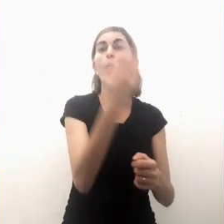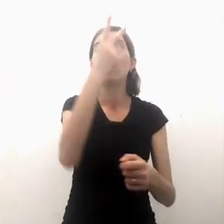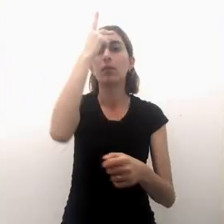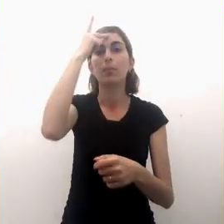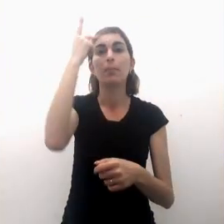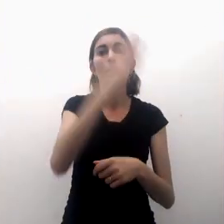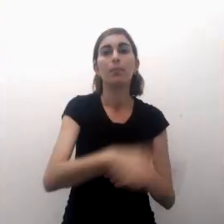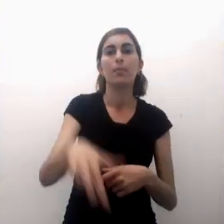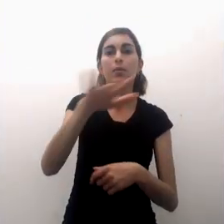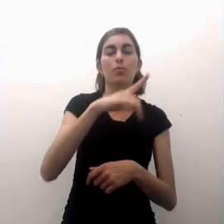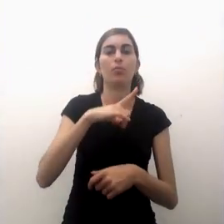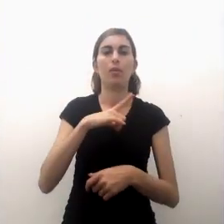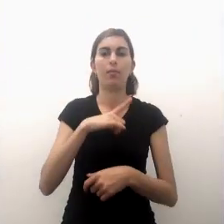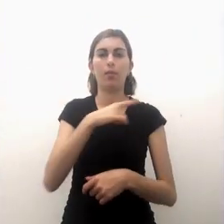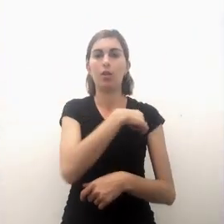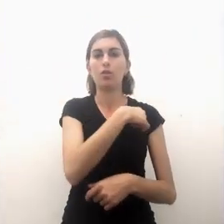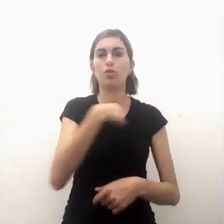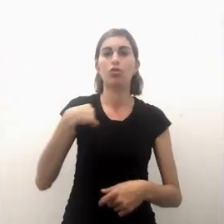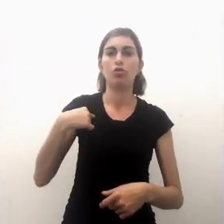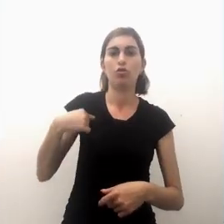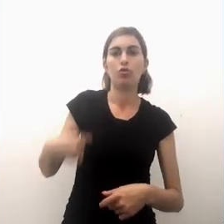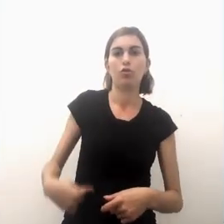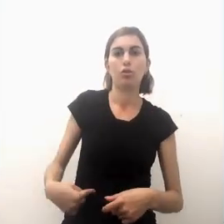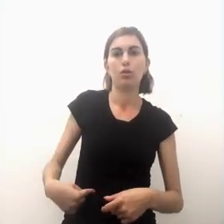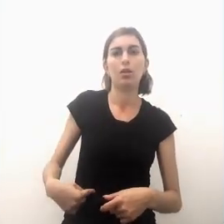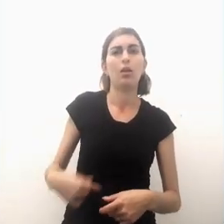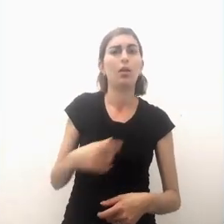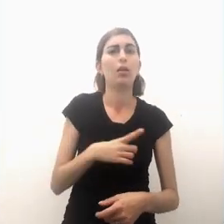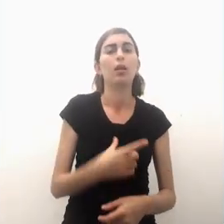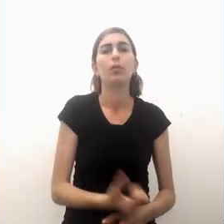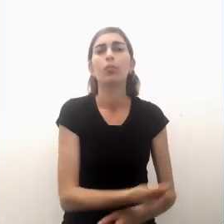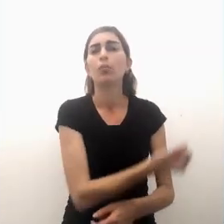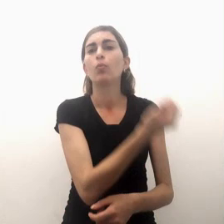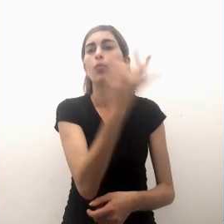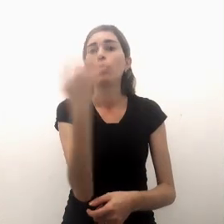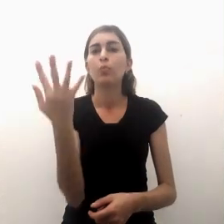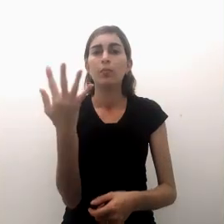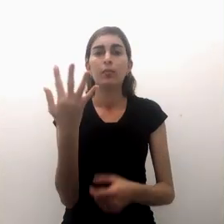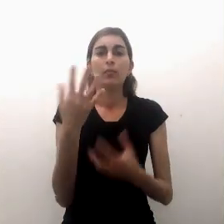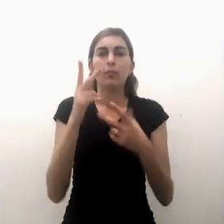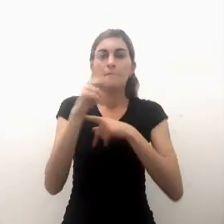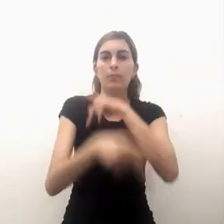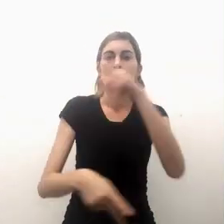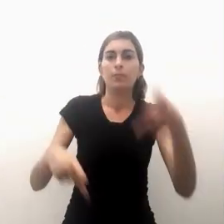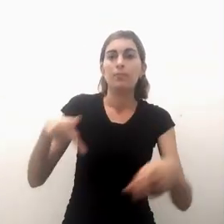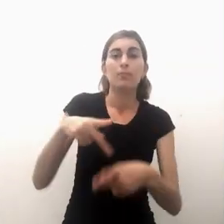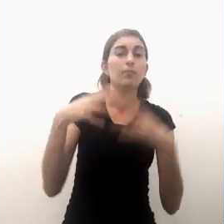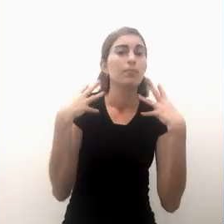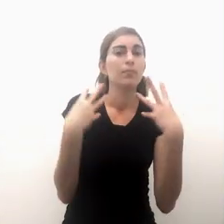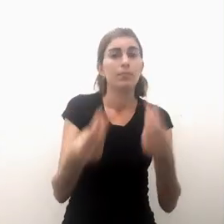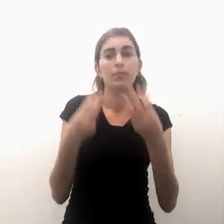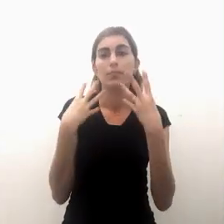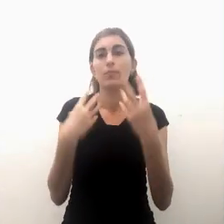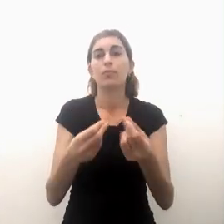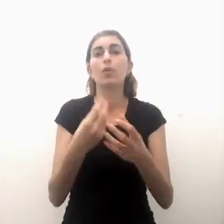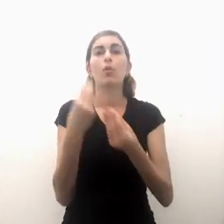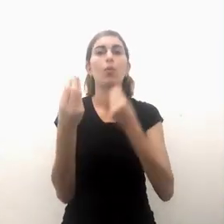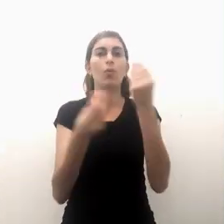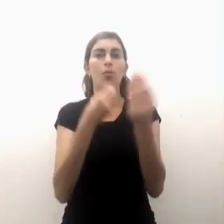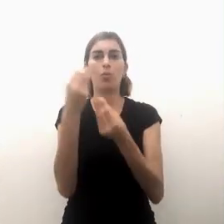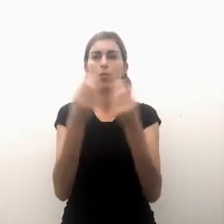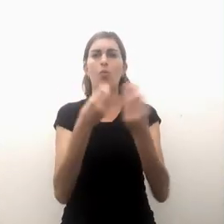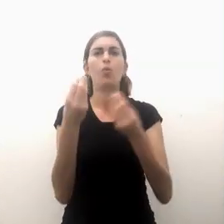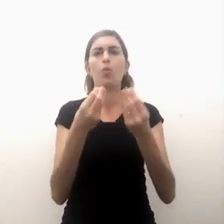de pessoas que se tem na China. Então, a China tem uma quantidade absurda de pessoas, tá? Então, a China é como